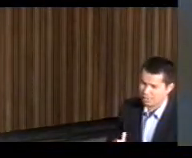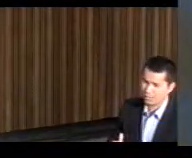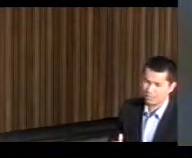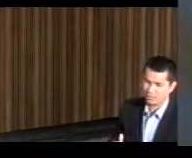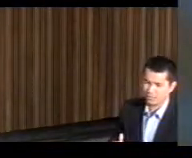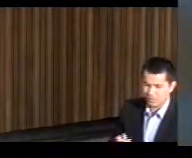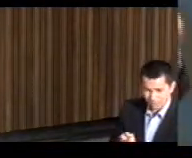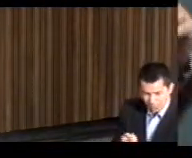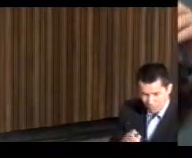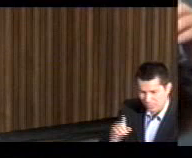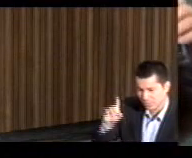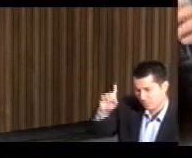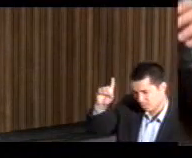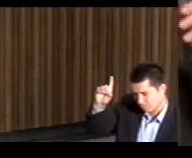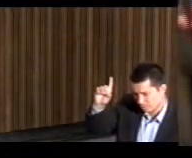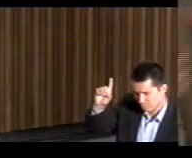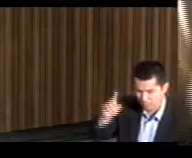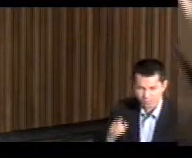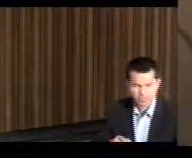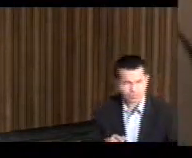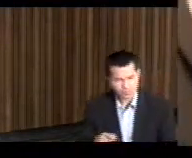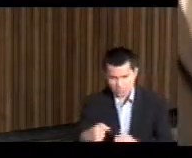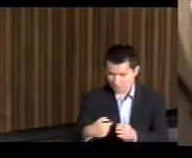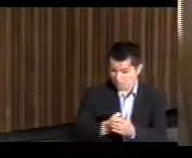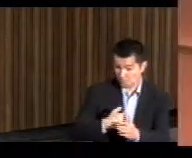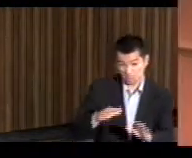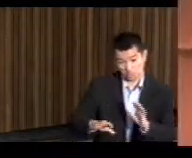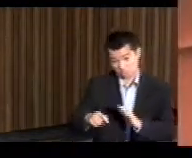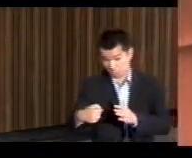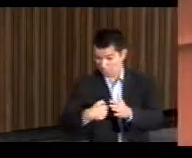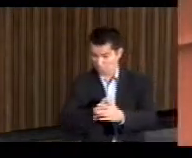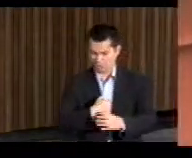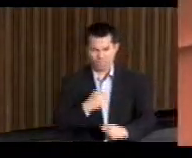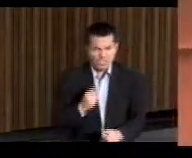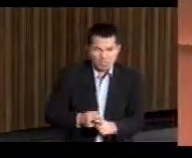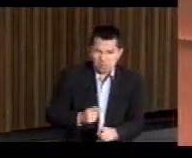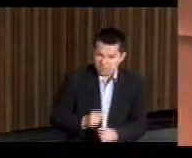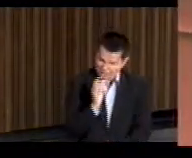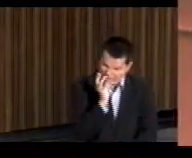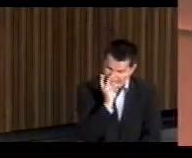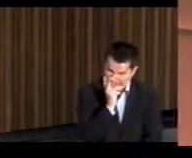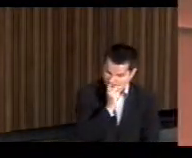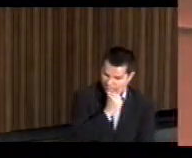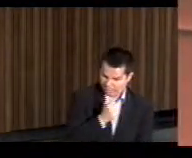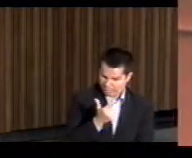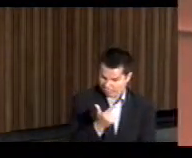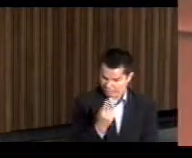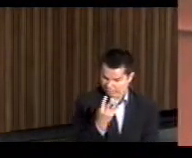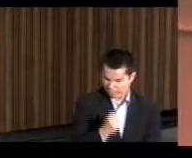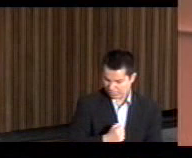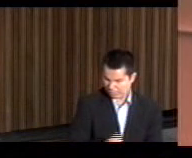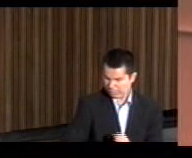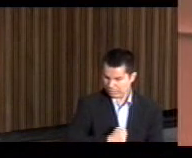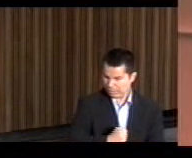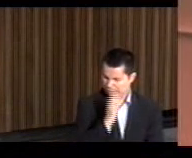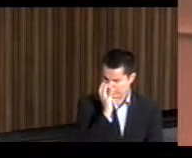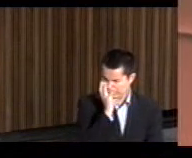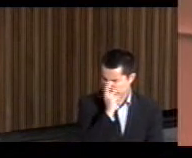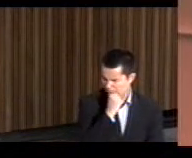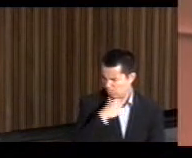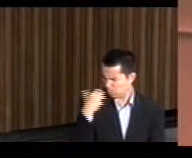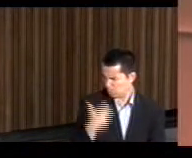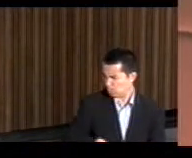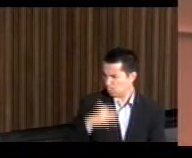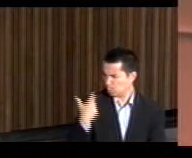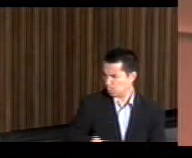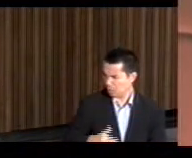por que demorou 24 anos, eu não sei como responder.